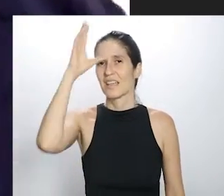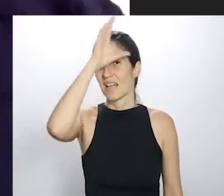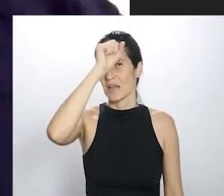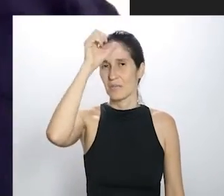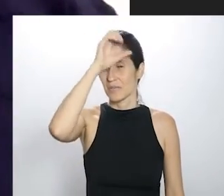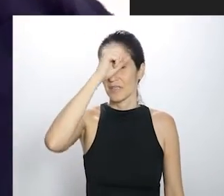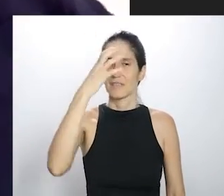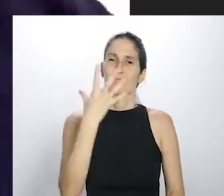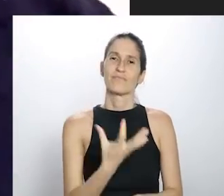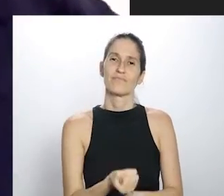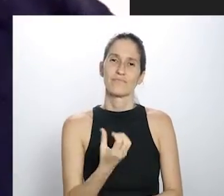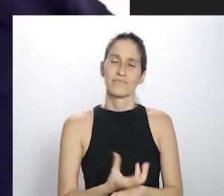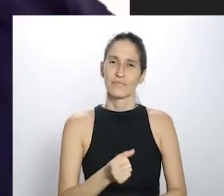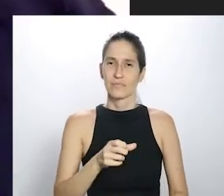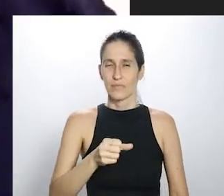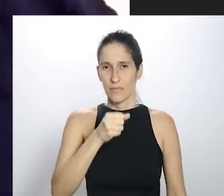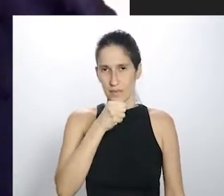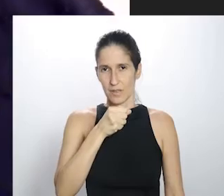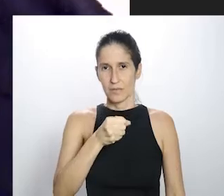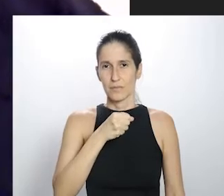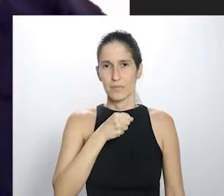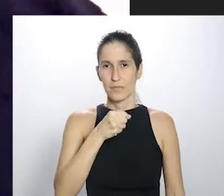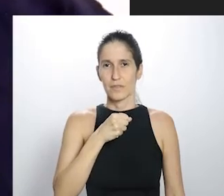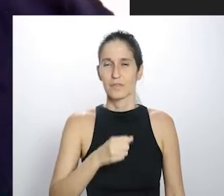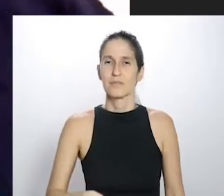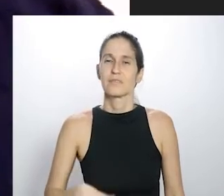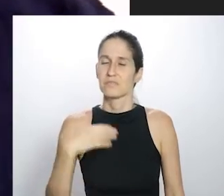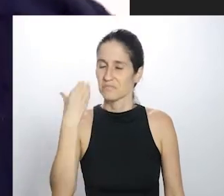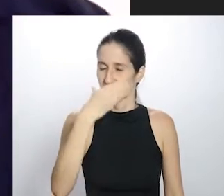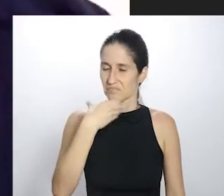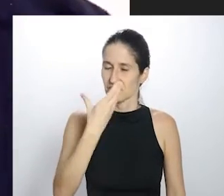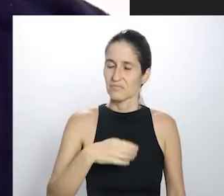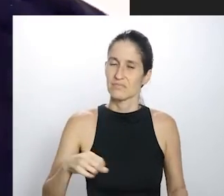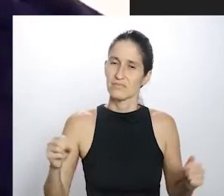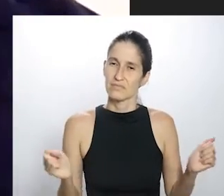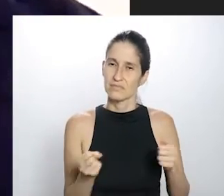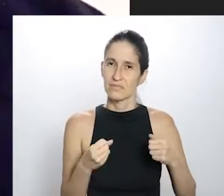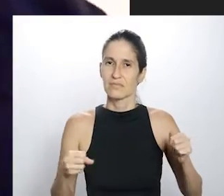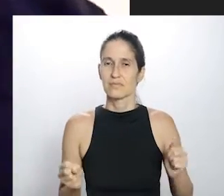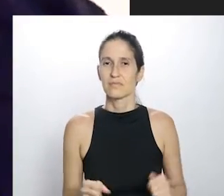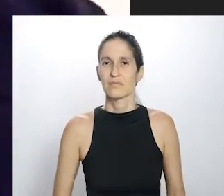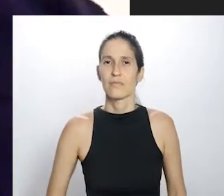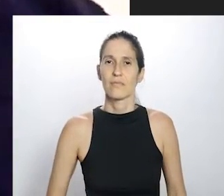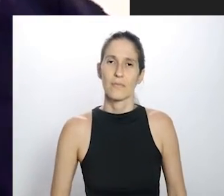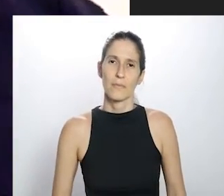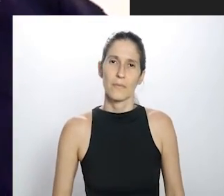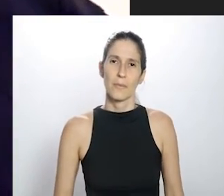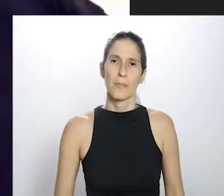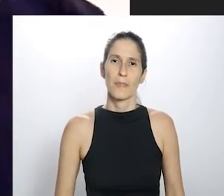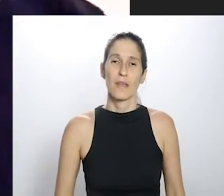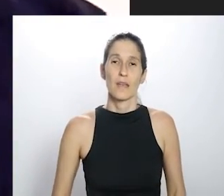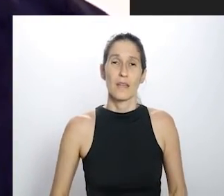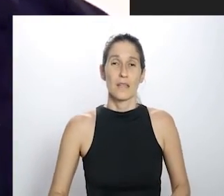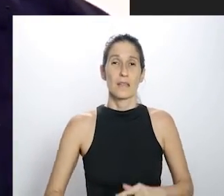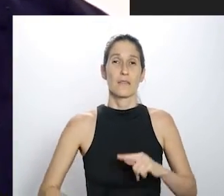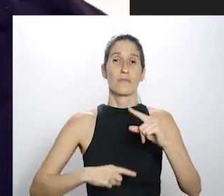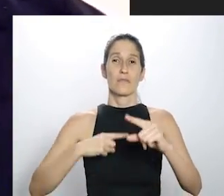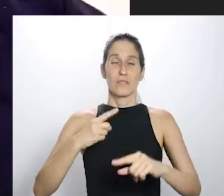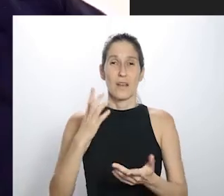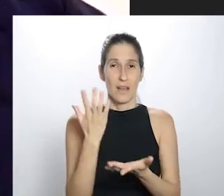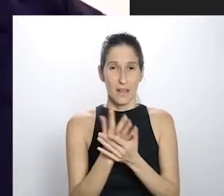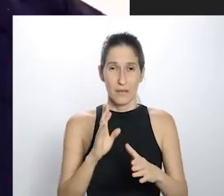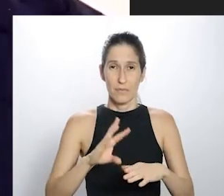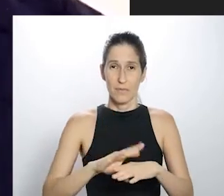estúdio gravar, eu tive que aprender. Então, tem esses aprendizados e eu acho que quando a gente voltar a poder se ver